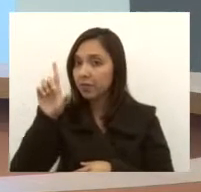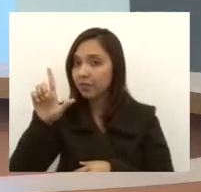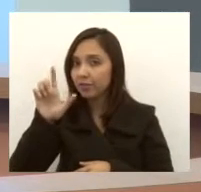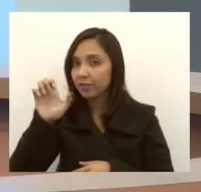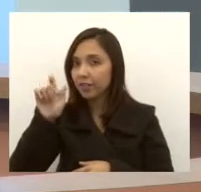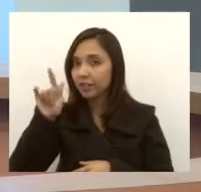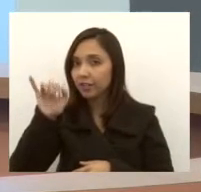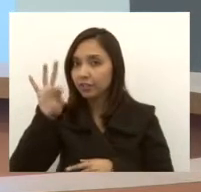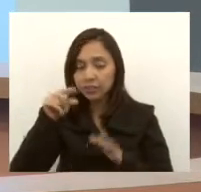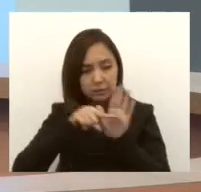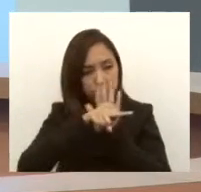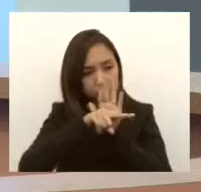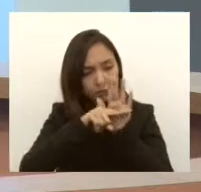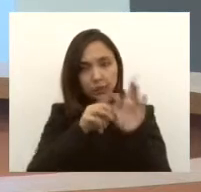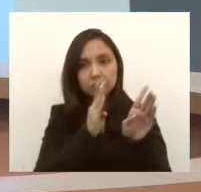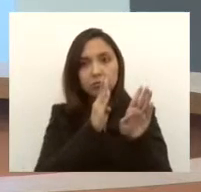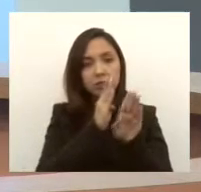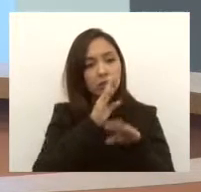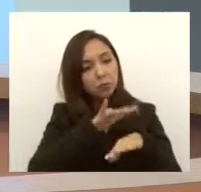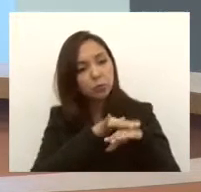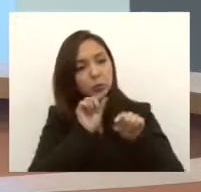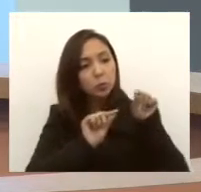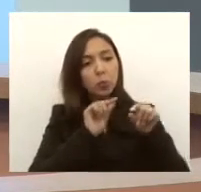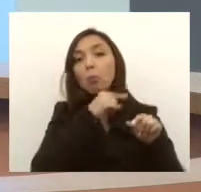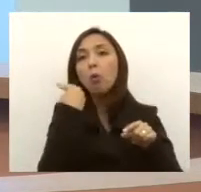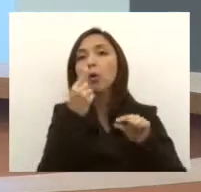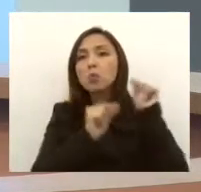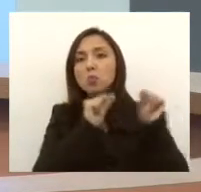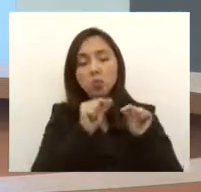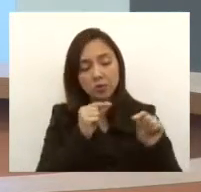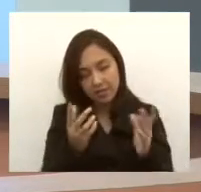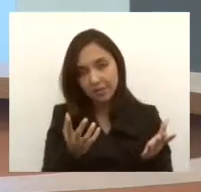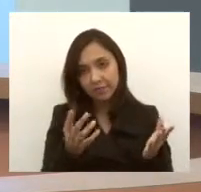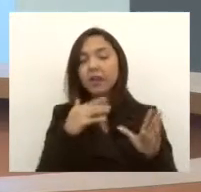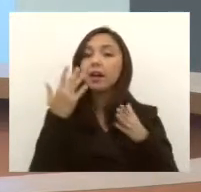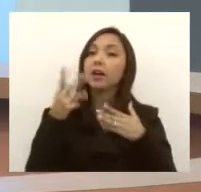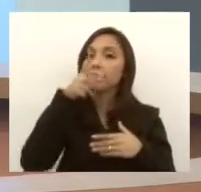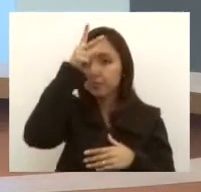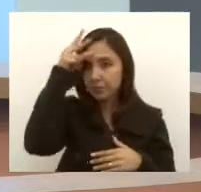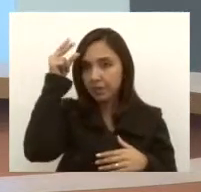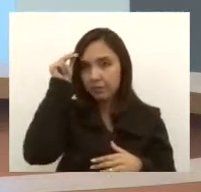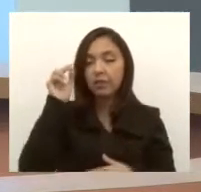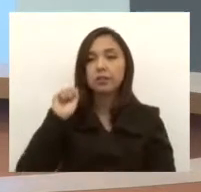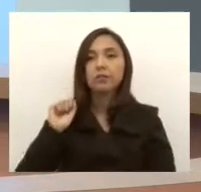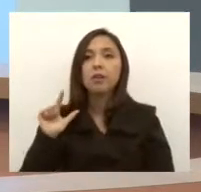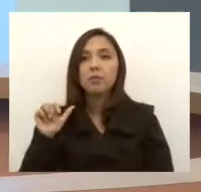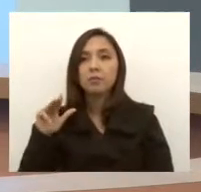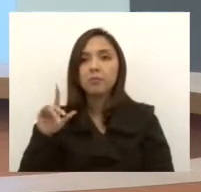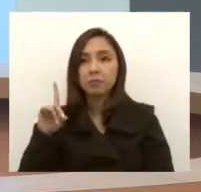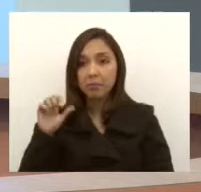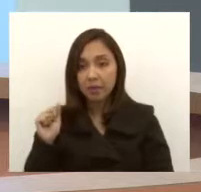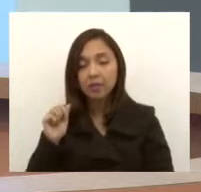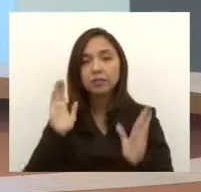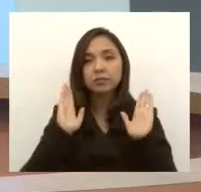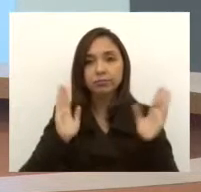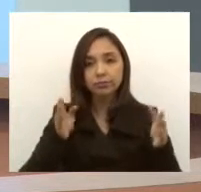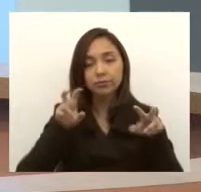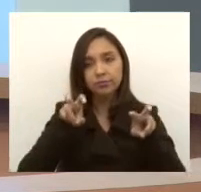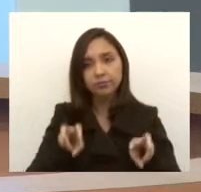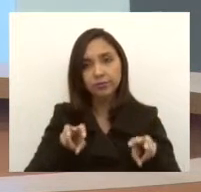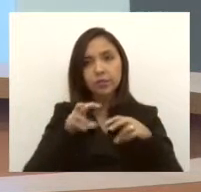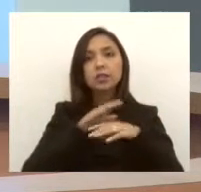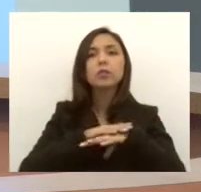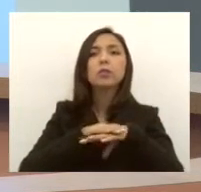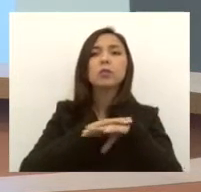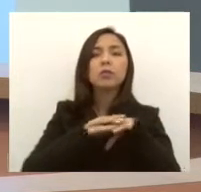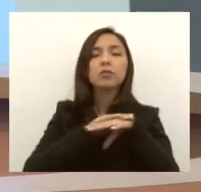essas necrópsias. Então, hoje, graças a Deus, o município, através do prefeito Almeida, já sentei ontem para conversar, já